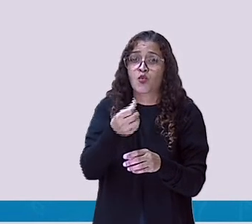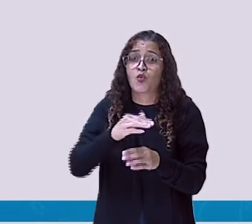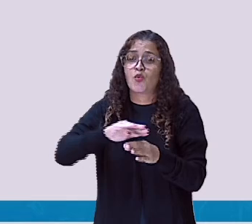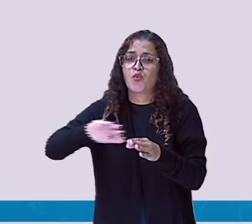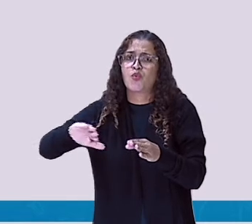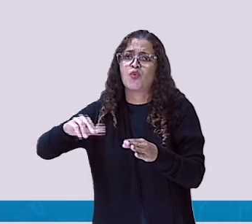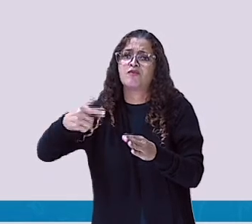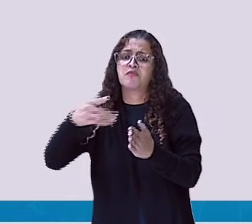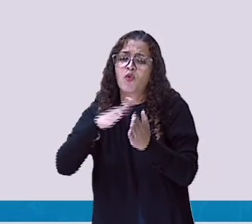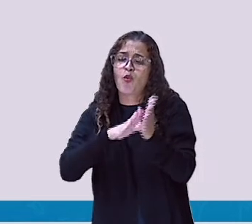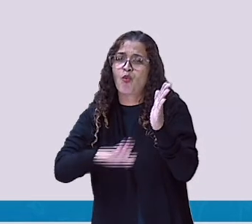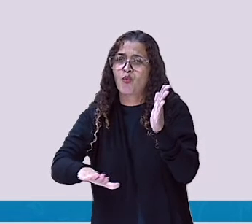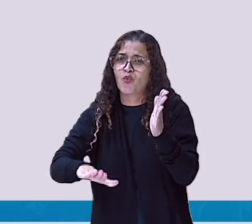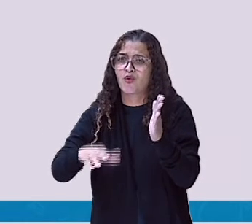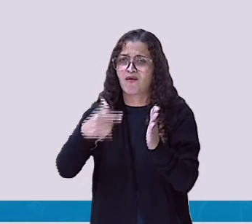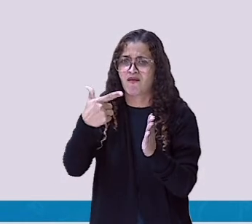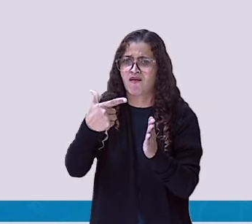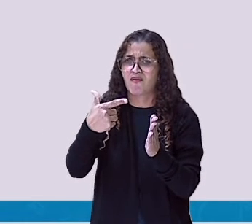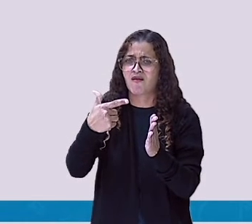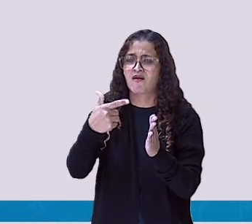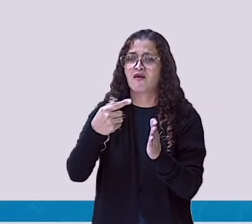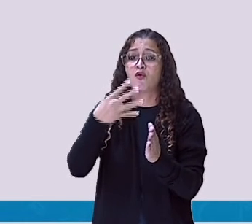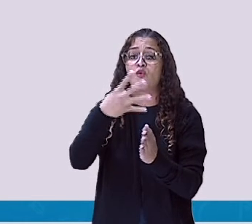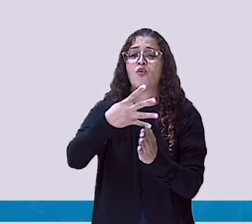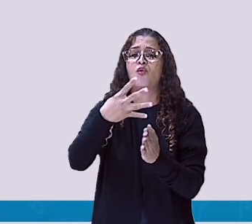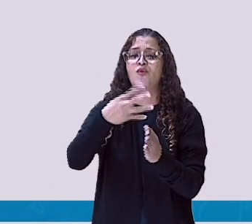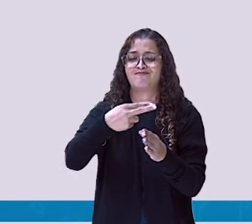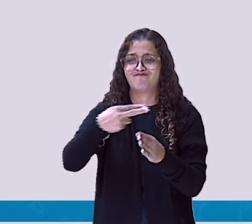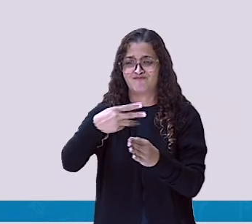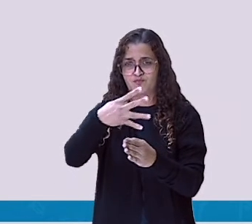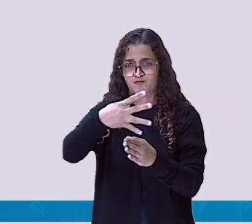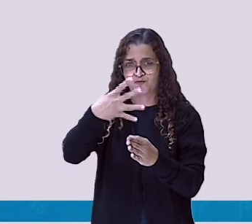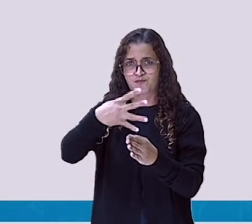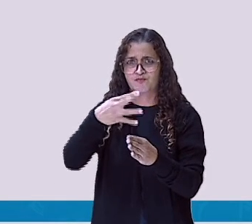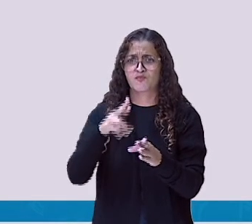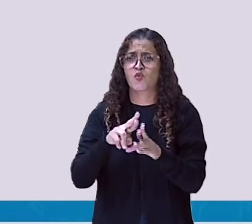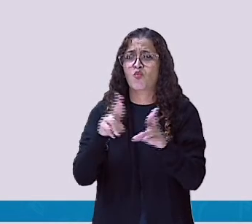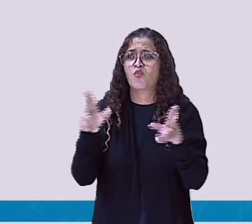com 4. Qual é a diferença aqui?